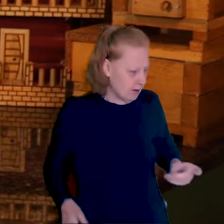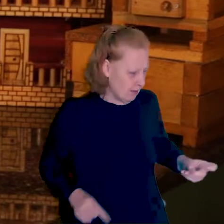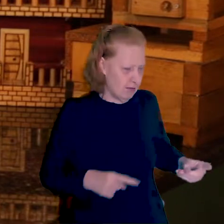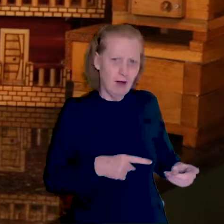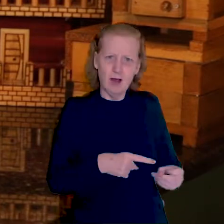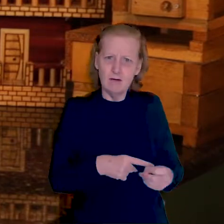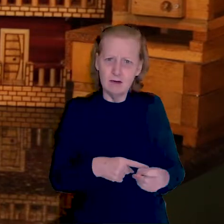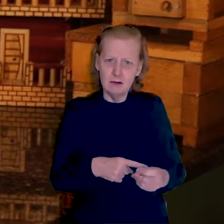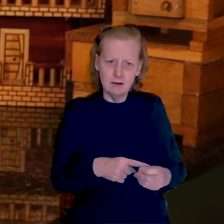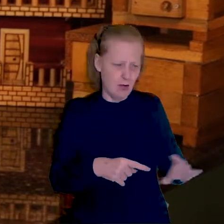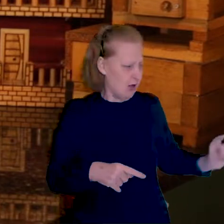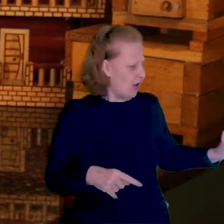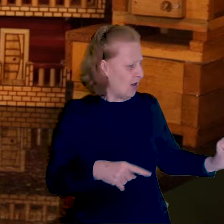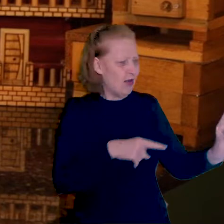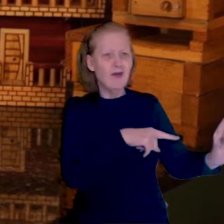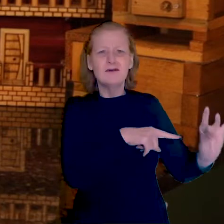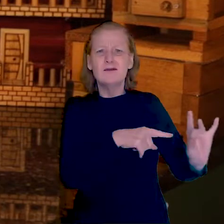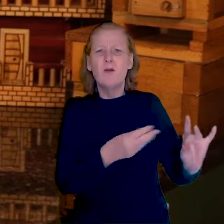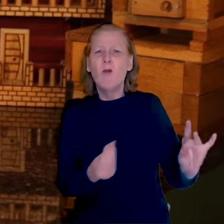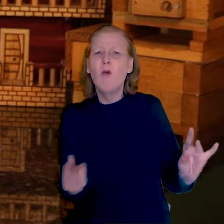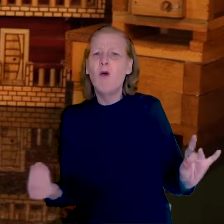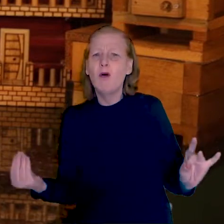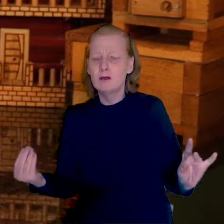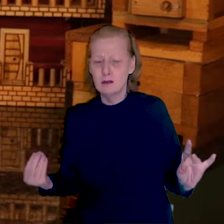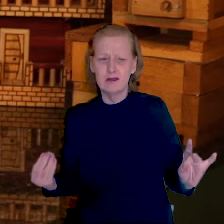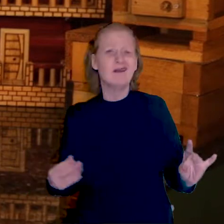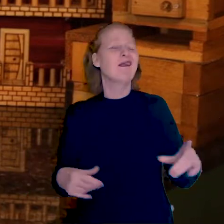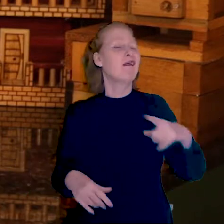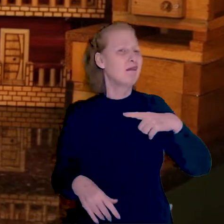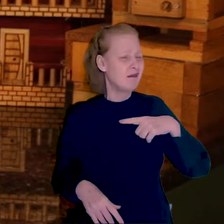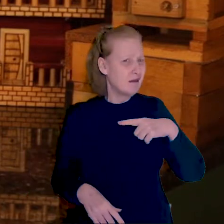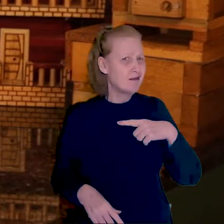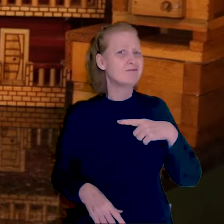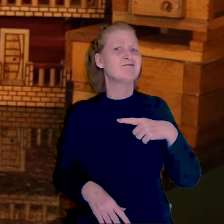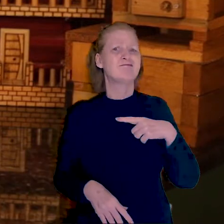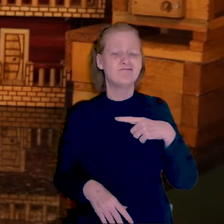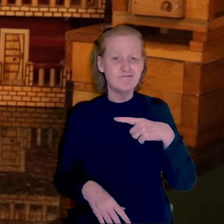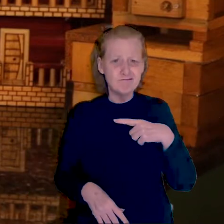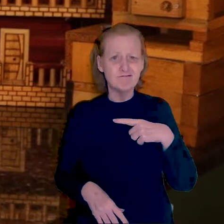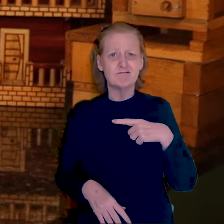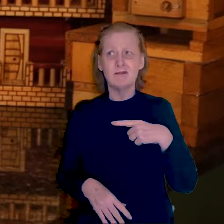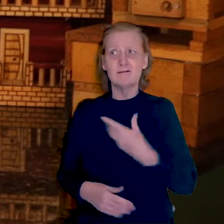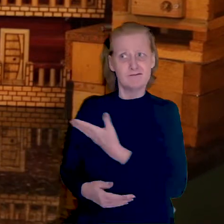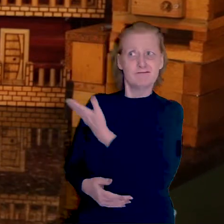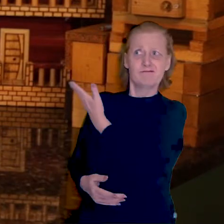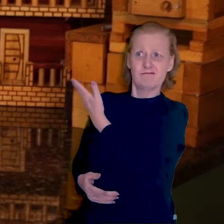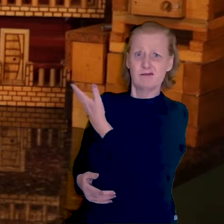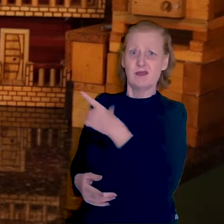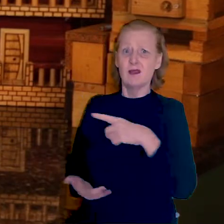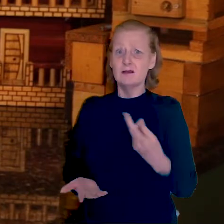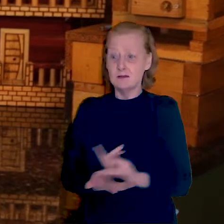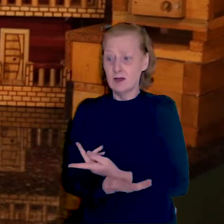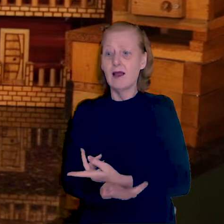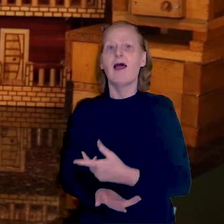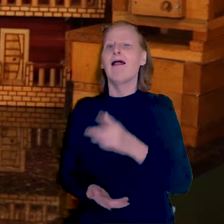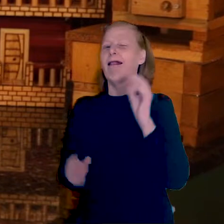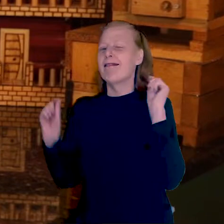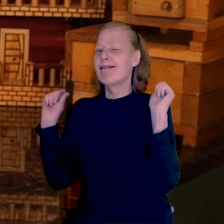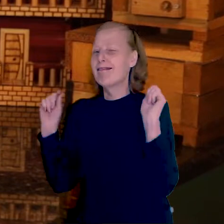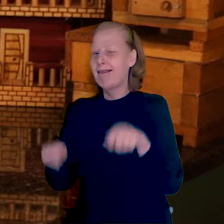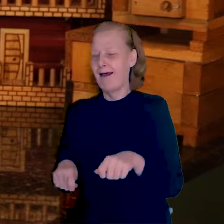tá? Tanto nas larvas e tanto nas moscas. Só que ela tem recuperação